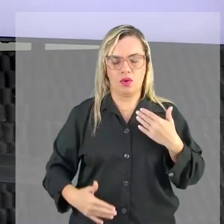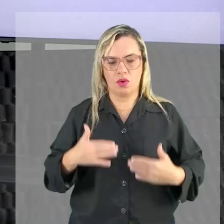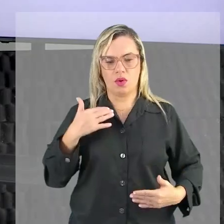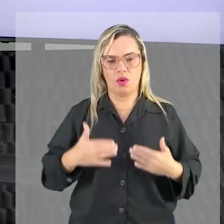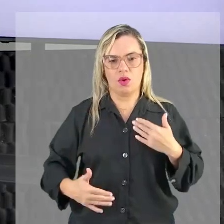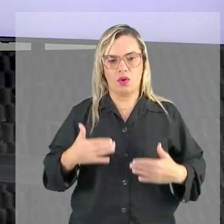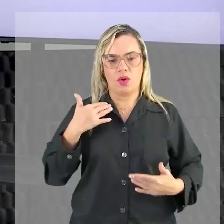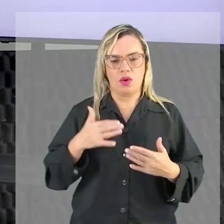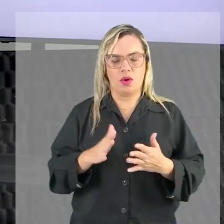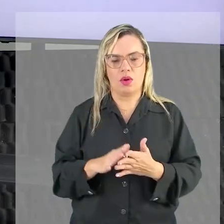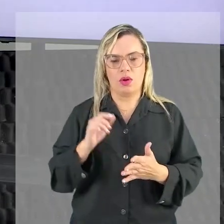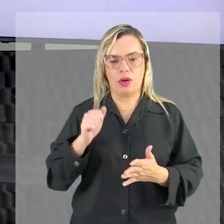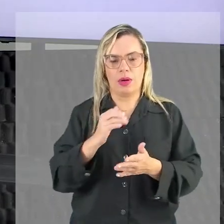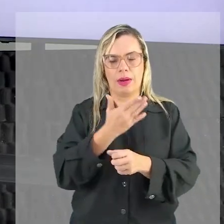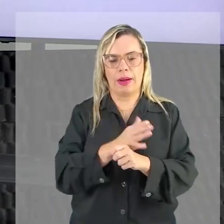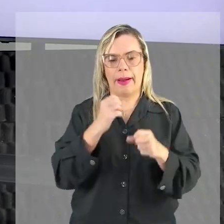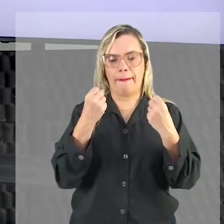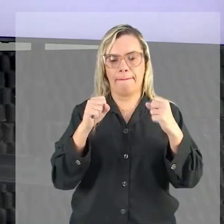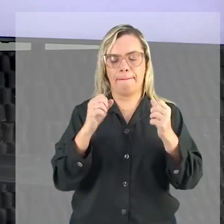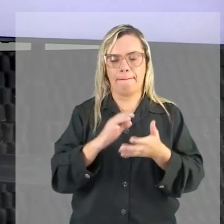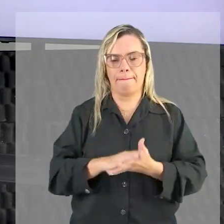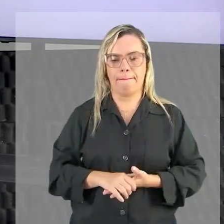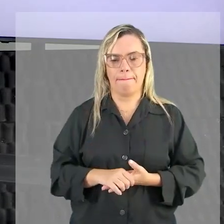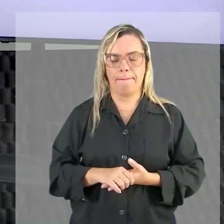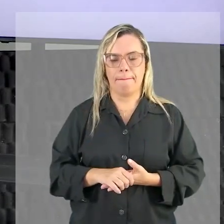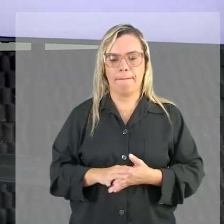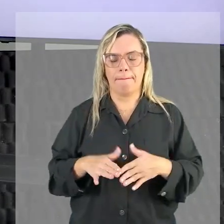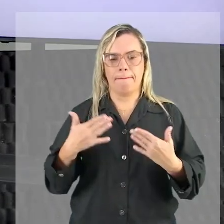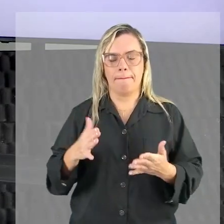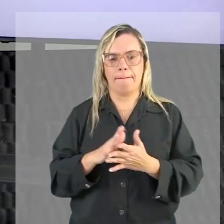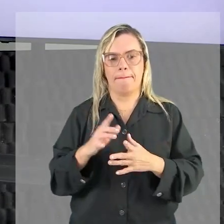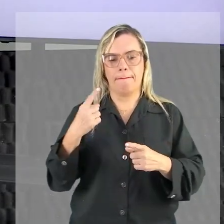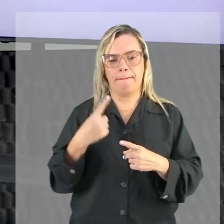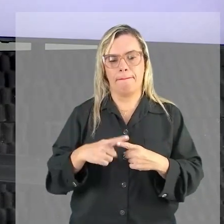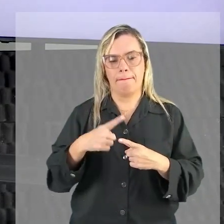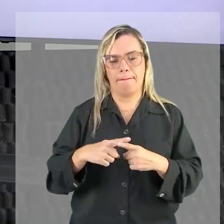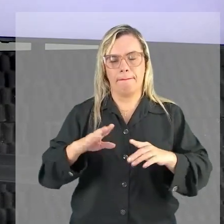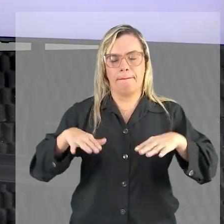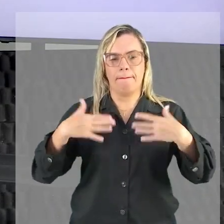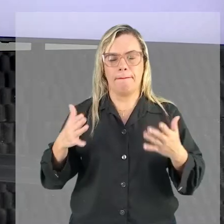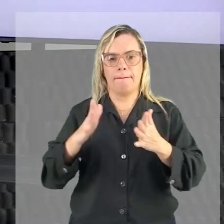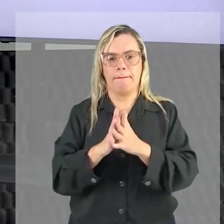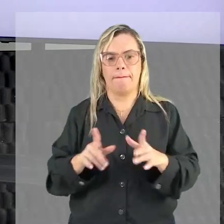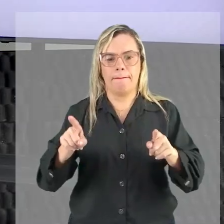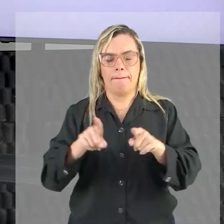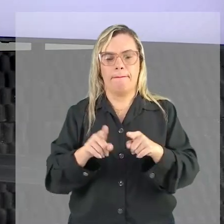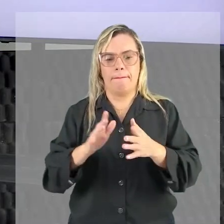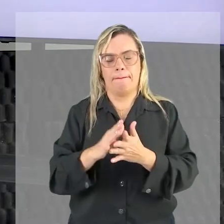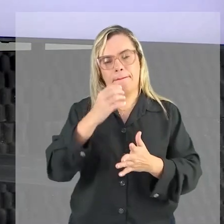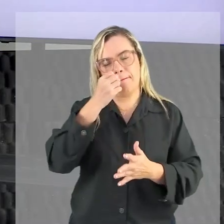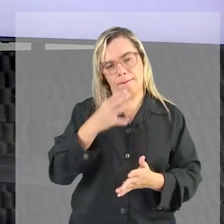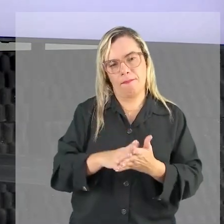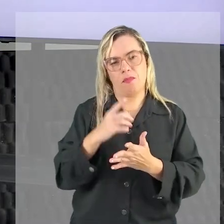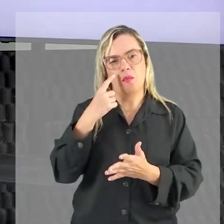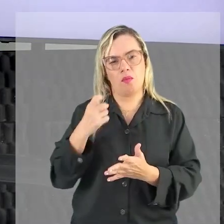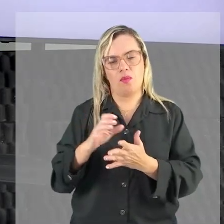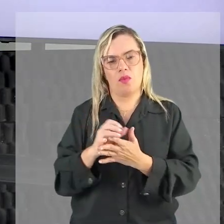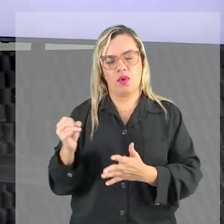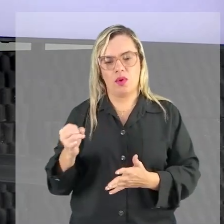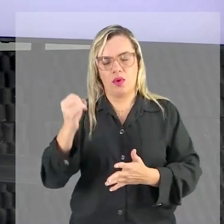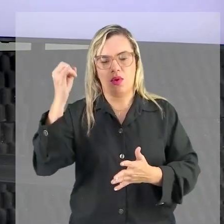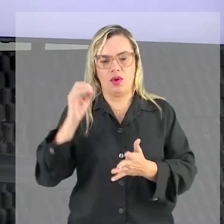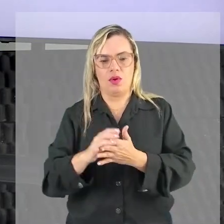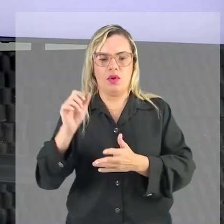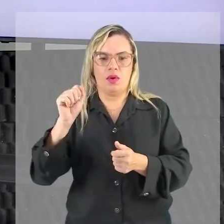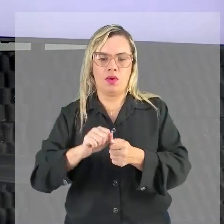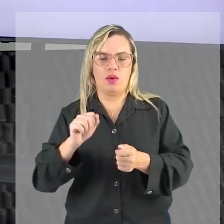físicas, beleza? Porque vão gerar também os benefícios interessantes se a pessoa fizer. Se